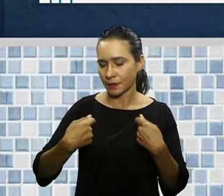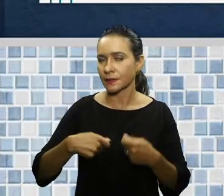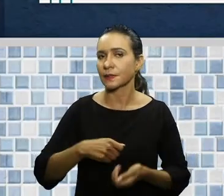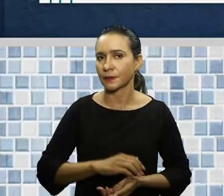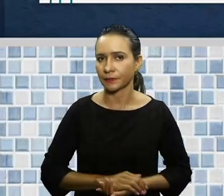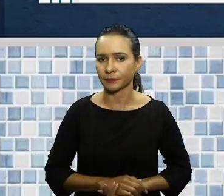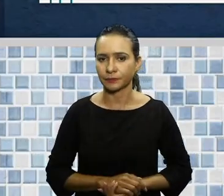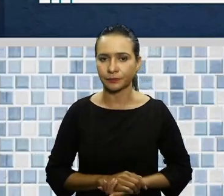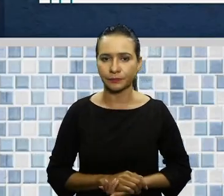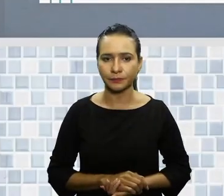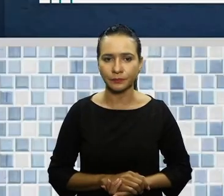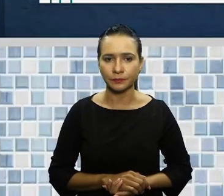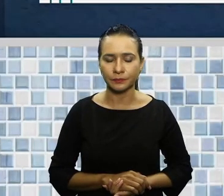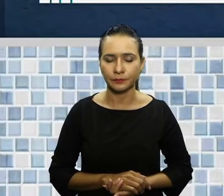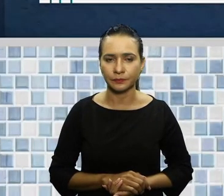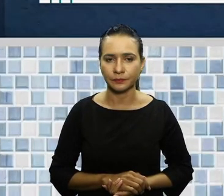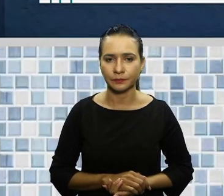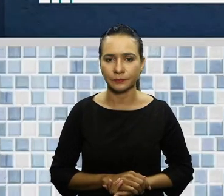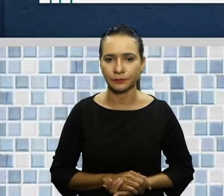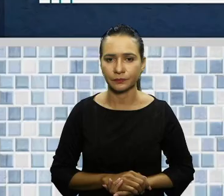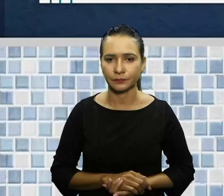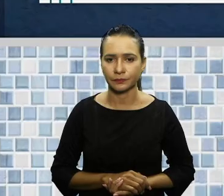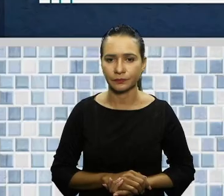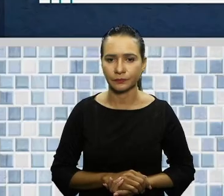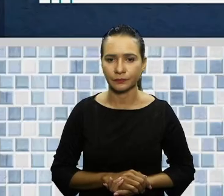na atmosfera também.